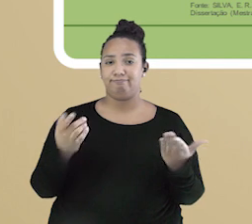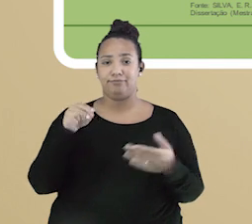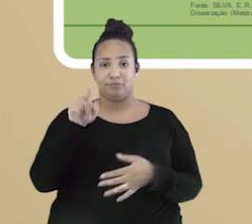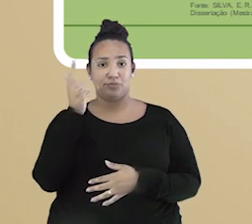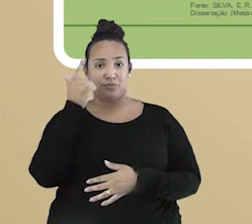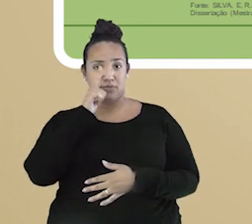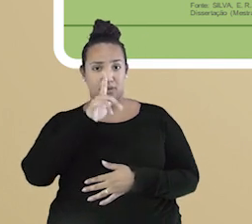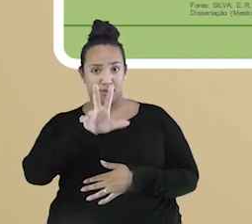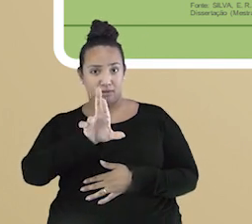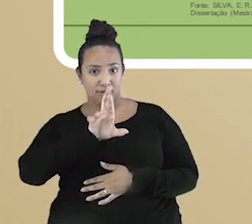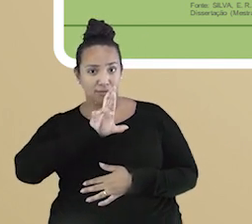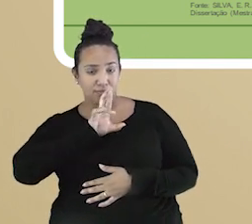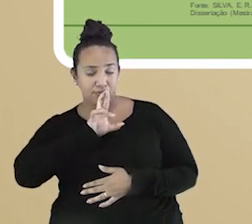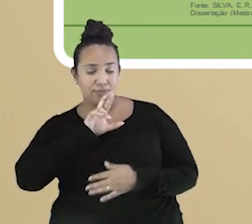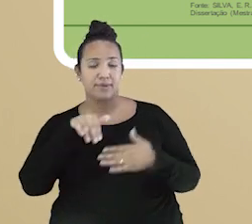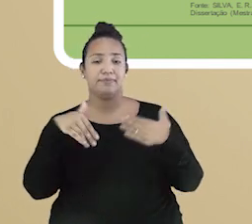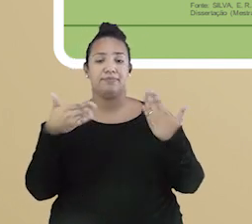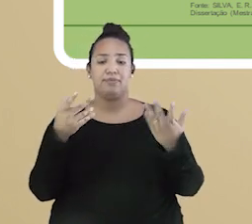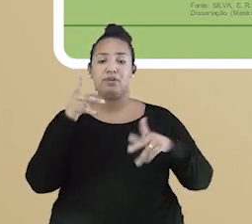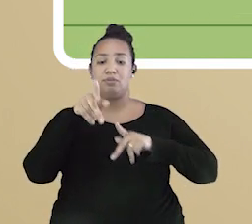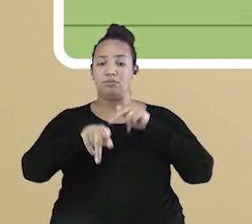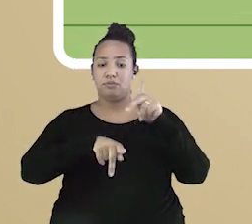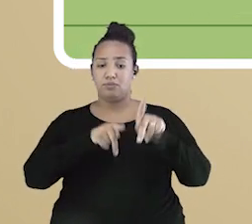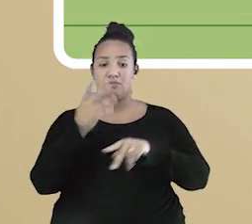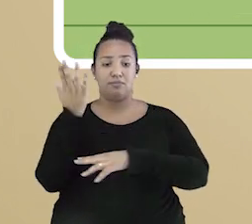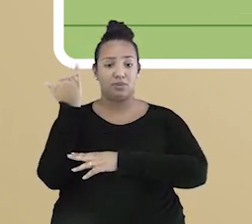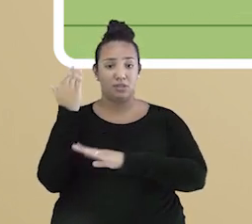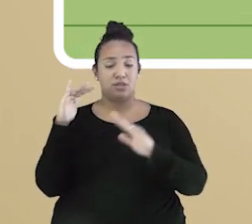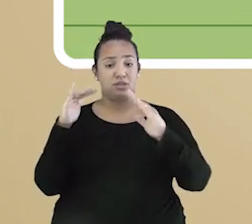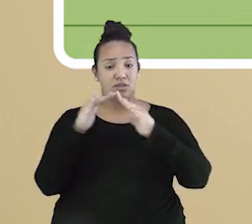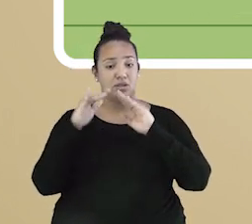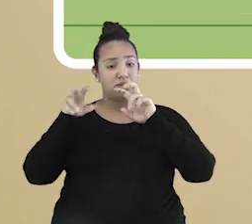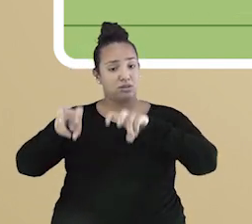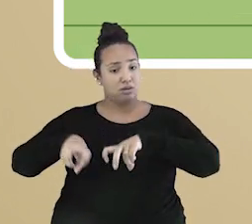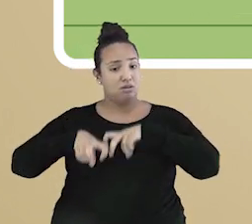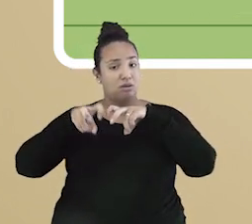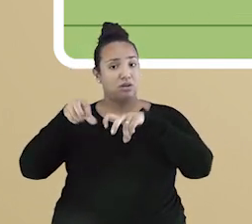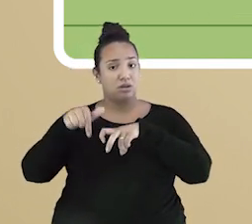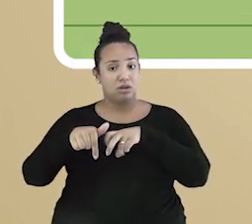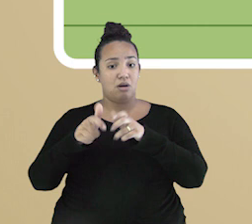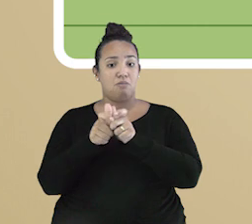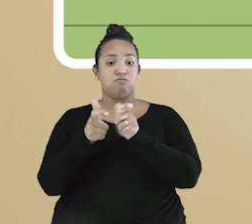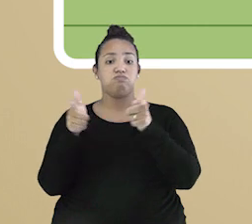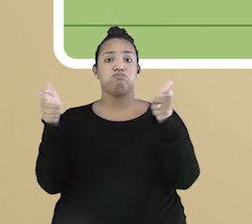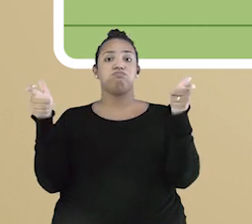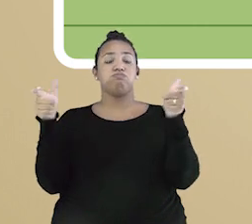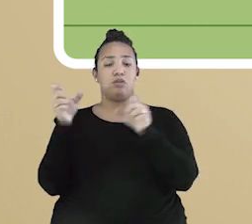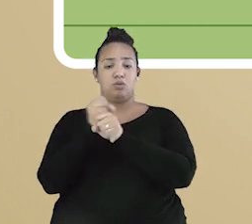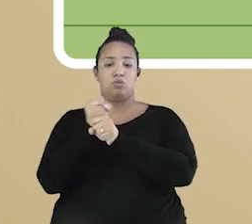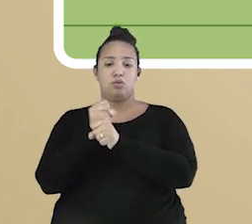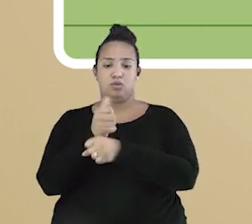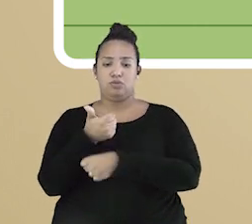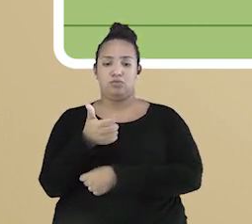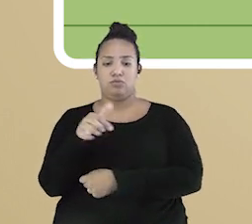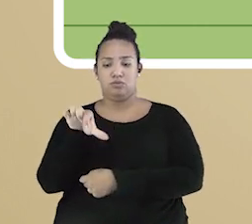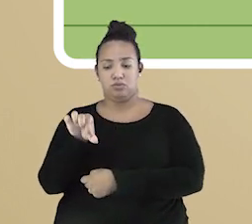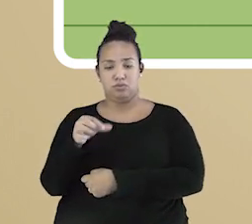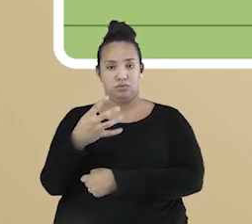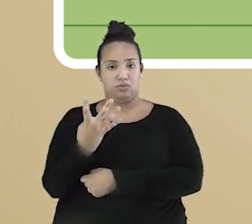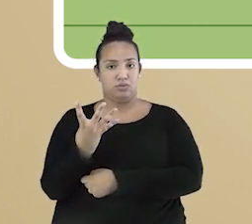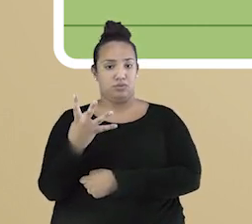Conseguem responder? A população que morava nas áreas rurais era muito maior em